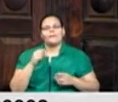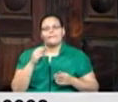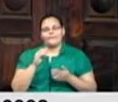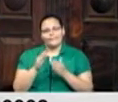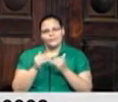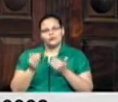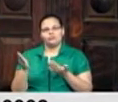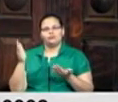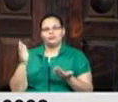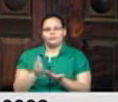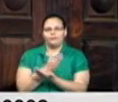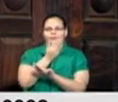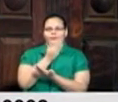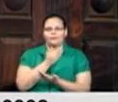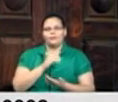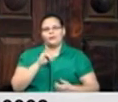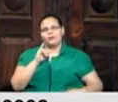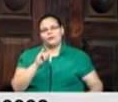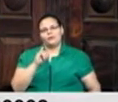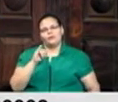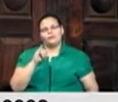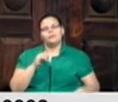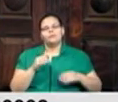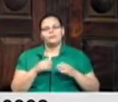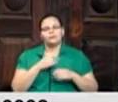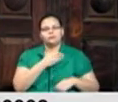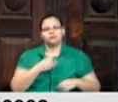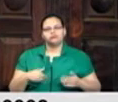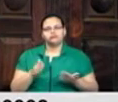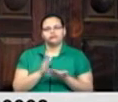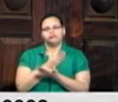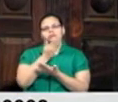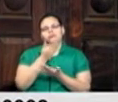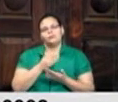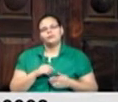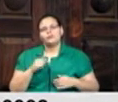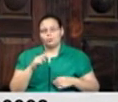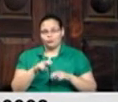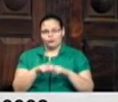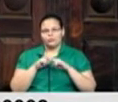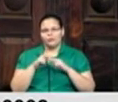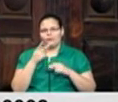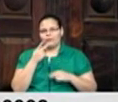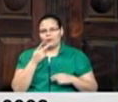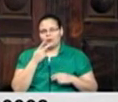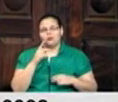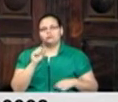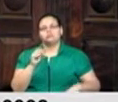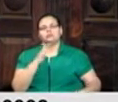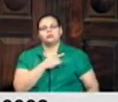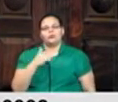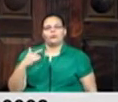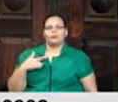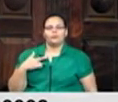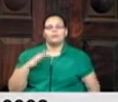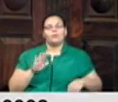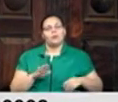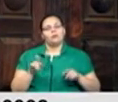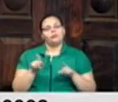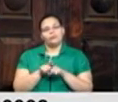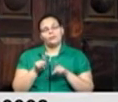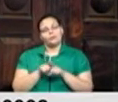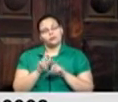impeachment. Por isso, senhor presidente, estou falando da saúde, mas também